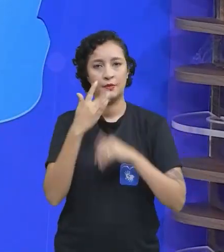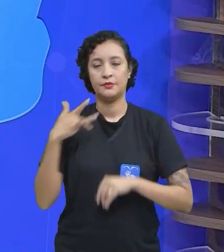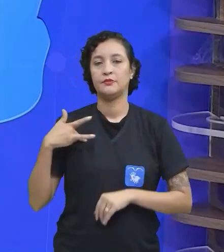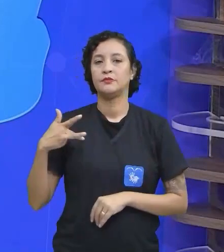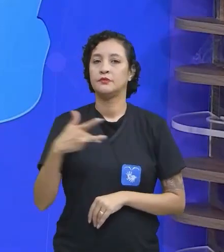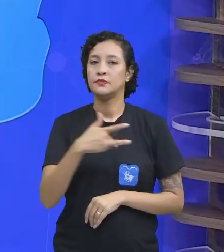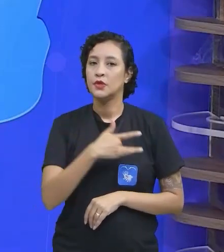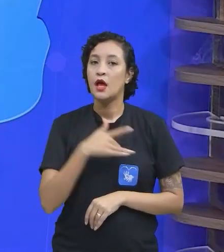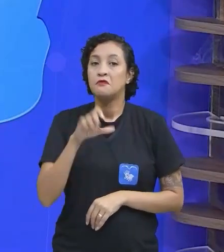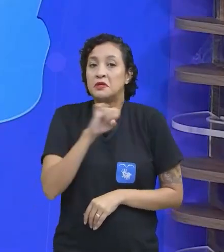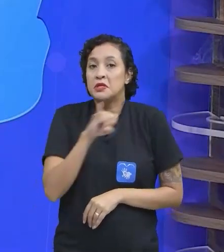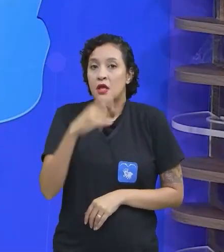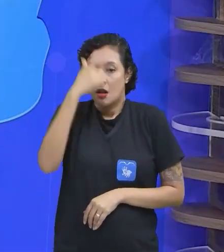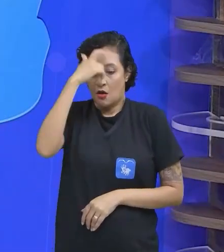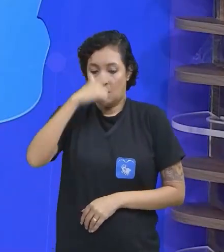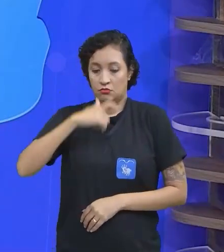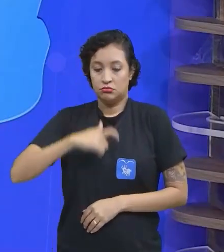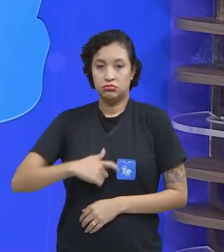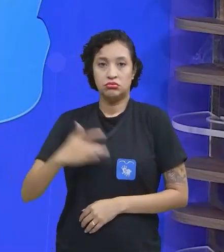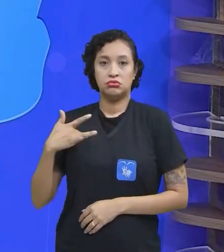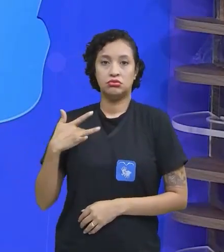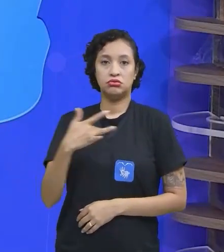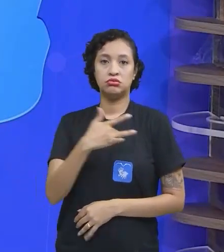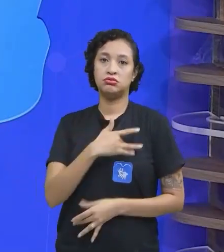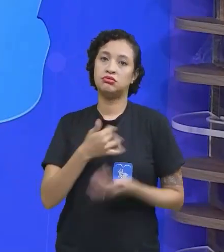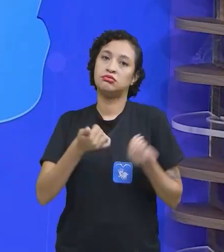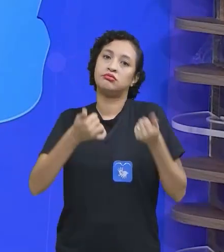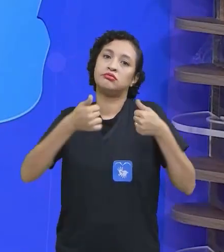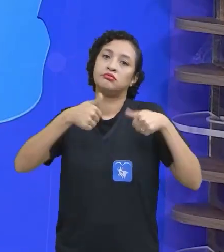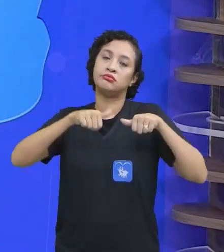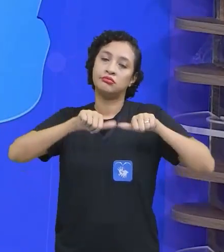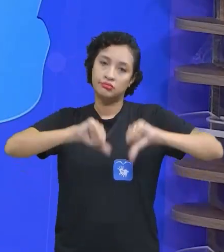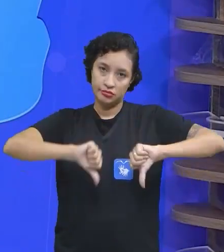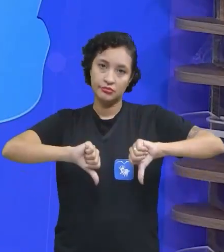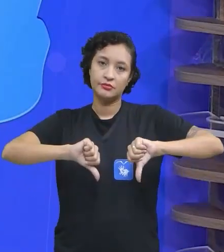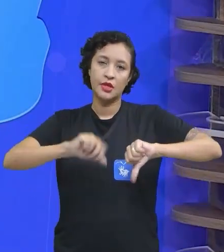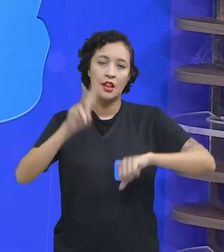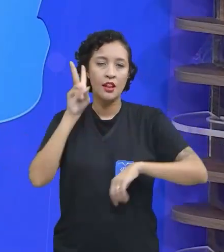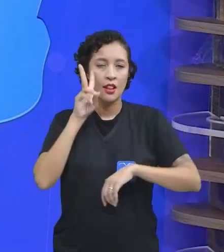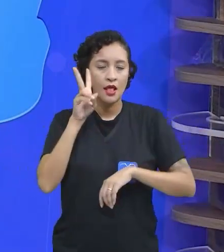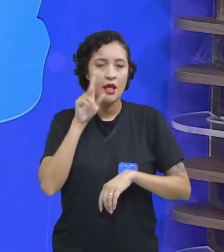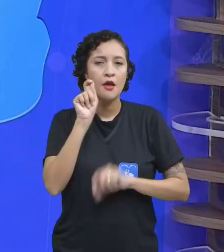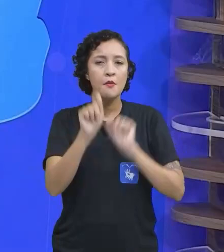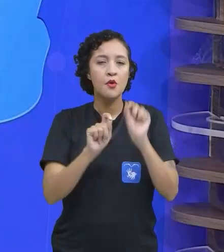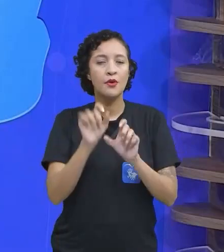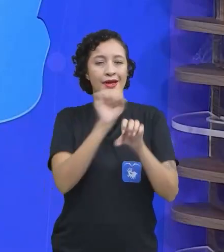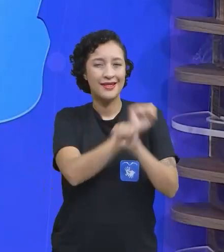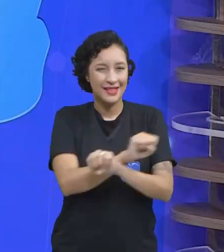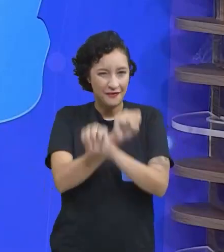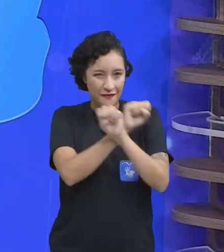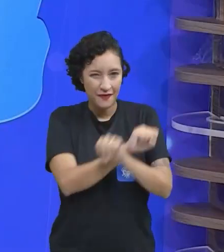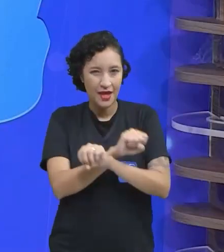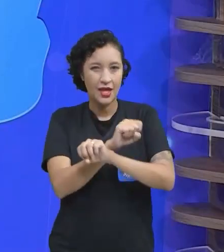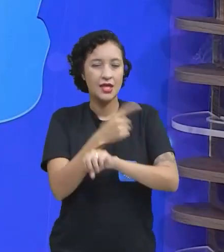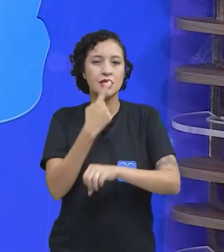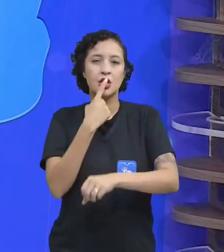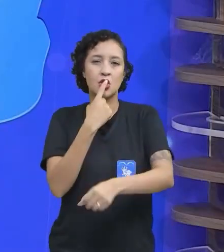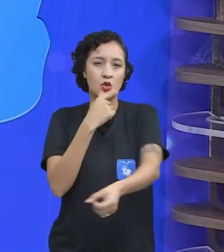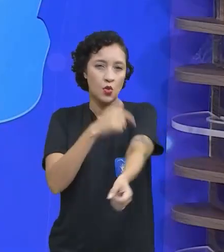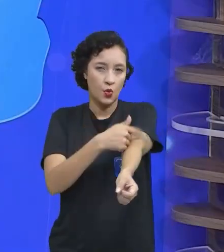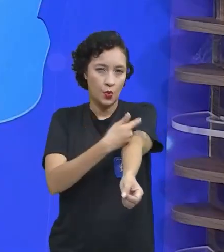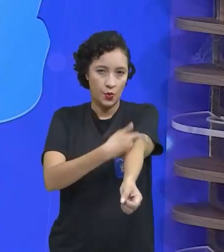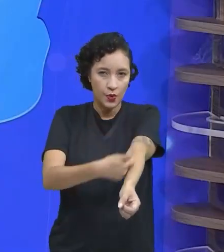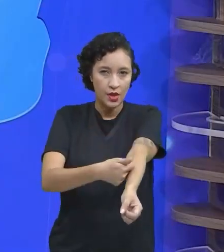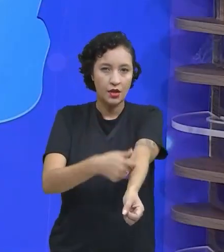Senão, o nosso corpo, ele baixa a imunidade. Lembra que nós falamos sobre as hemácias, sobre o sistema circulatório,